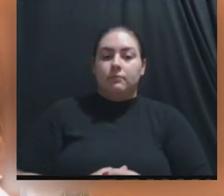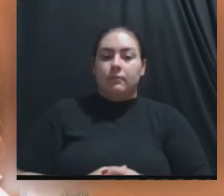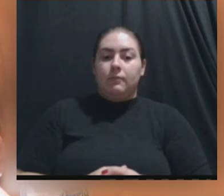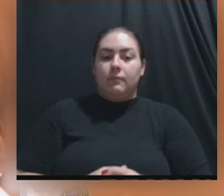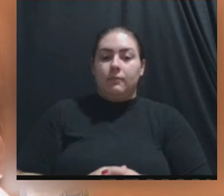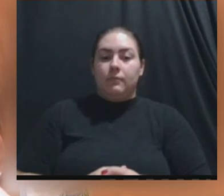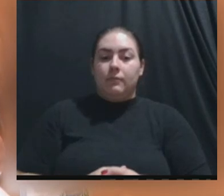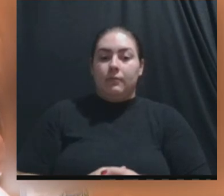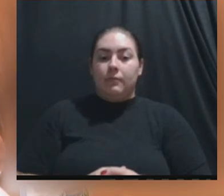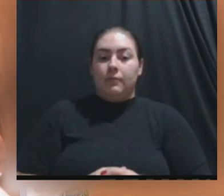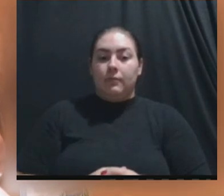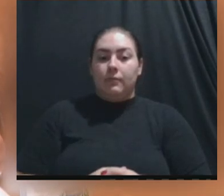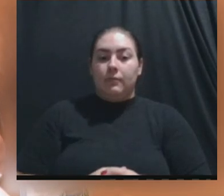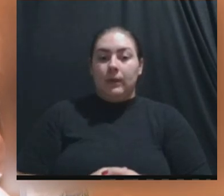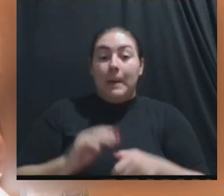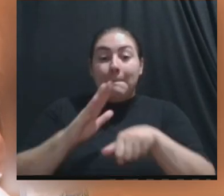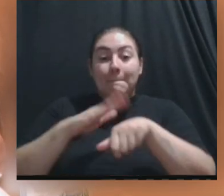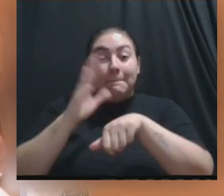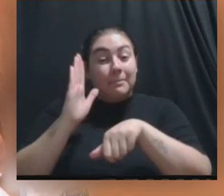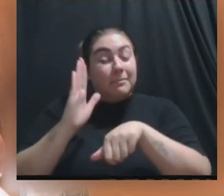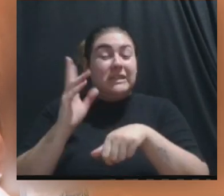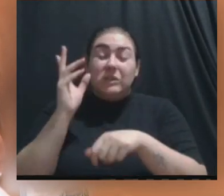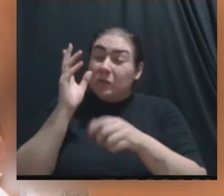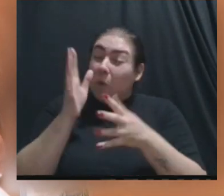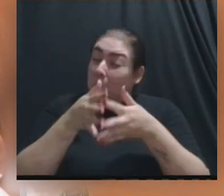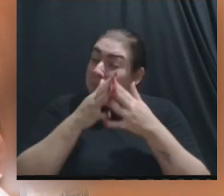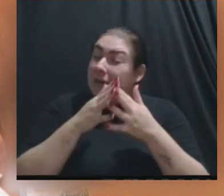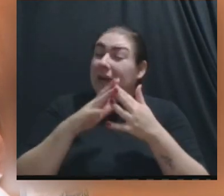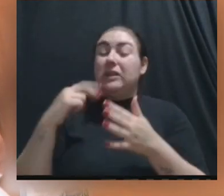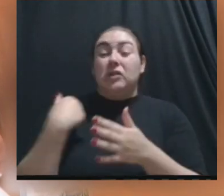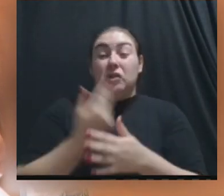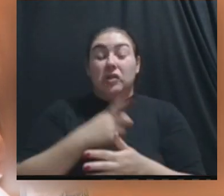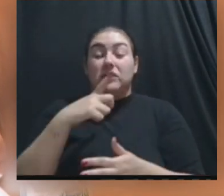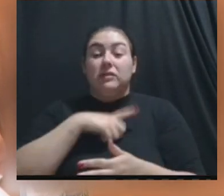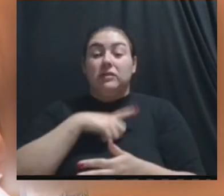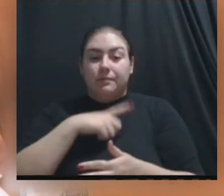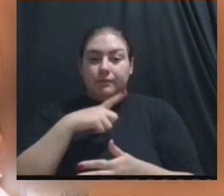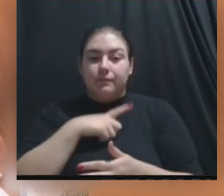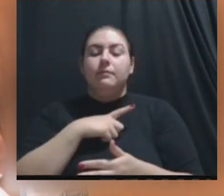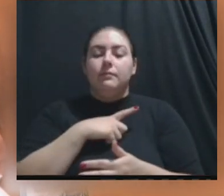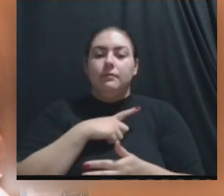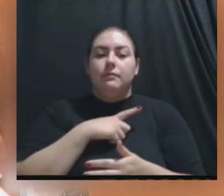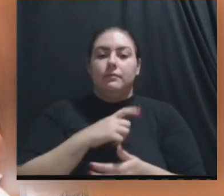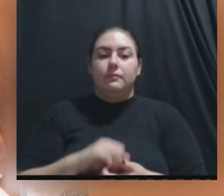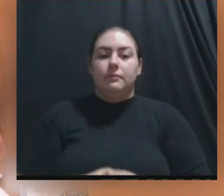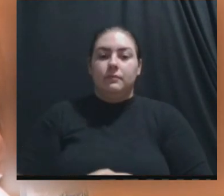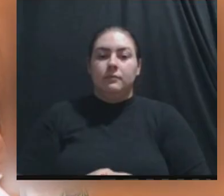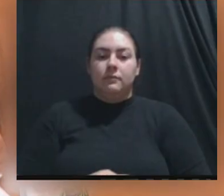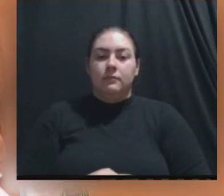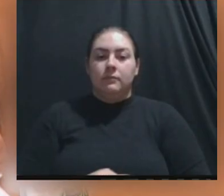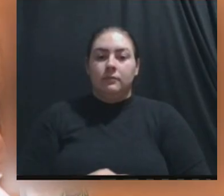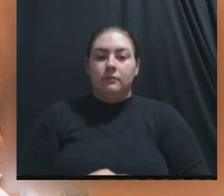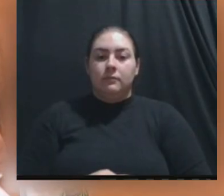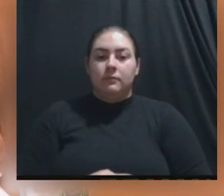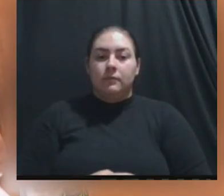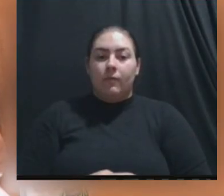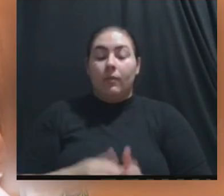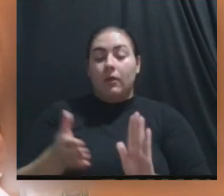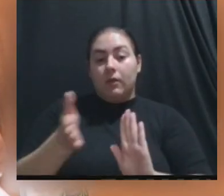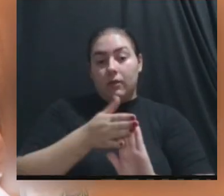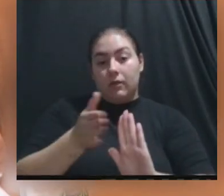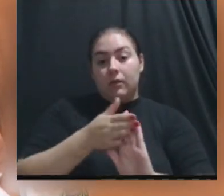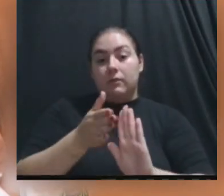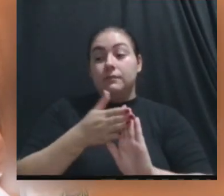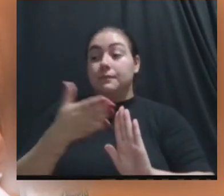mais complexa do que aquela que nós temos na rede municipal, se qualquer proposta que vier de adequar as capacidades de atendimento, ela não